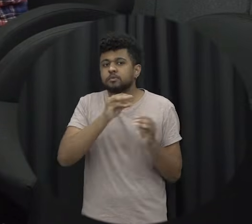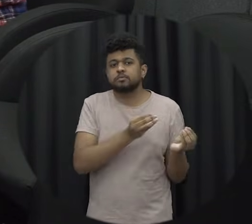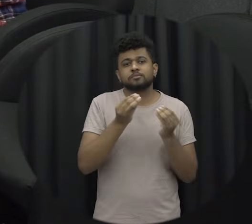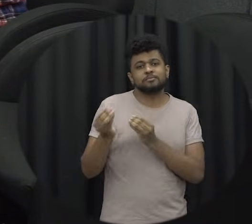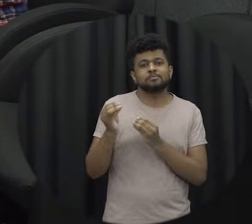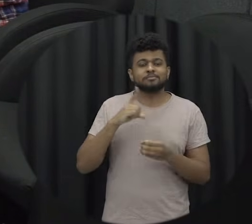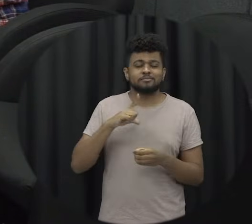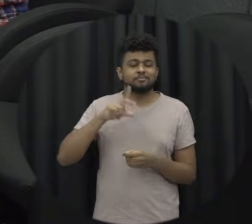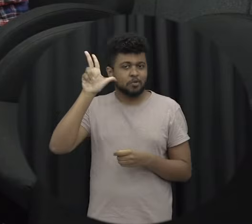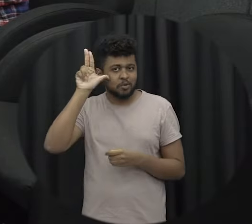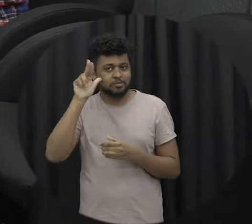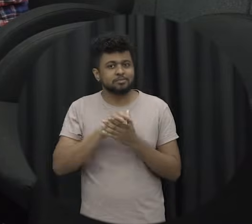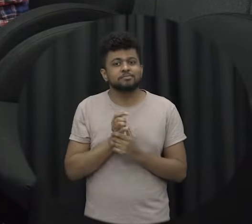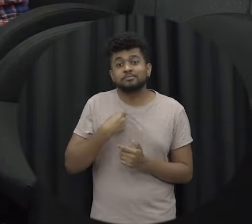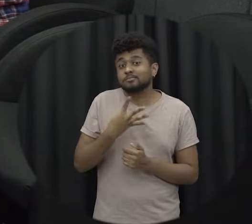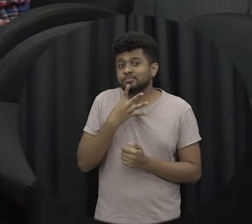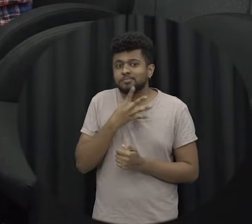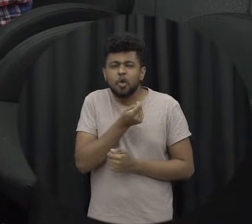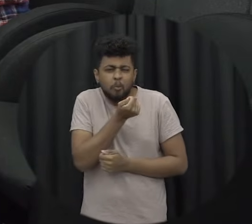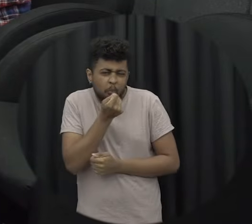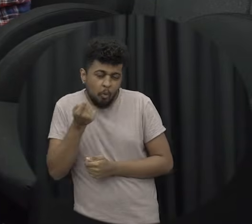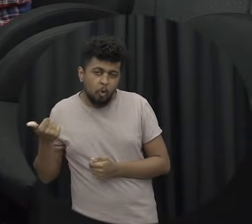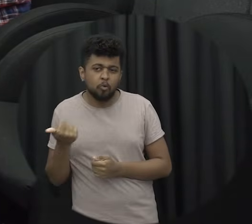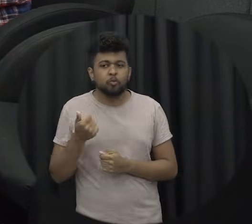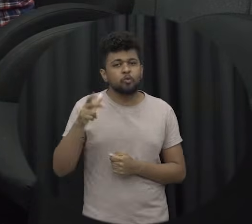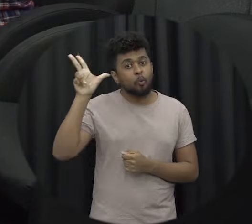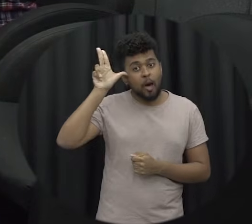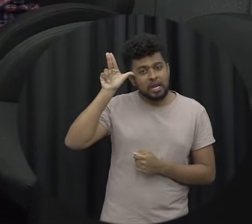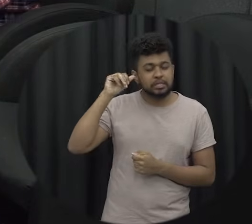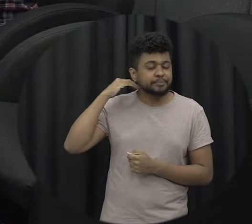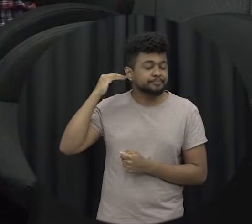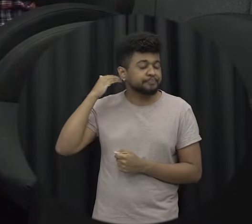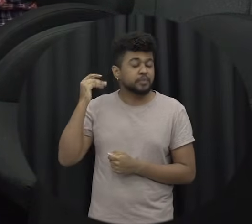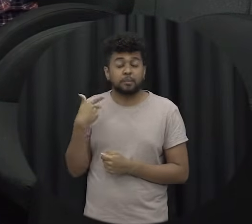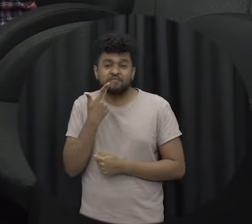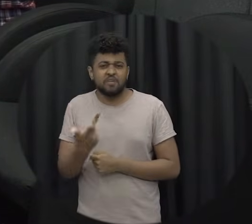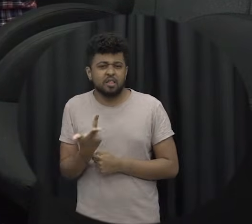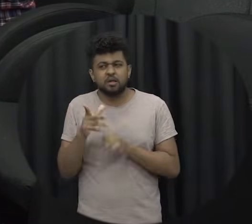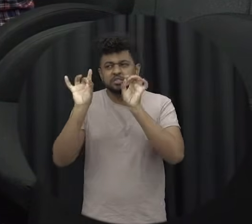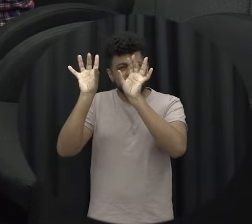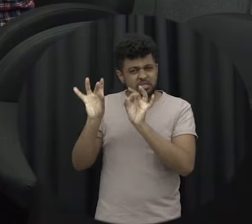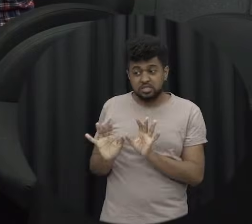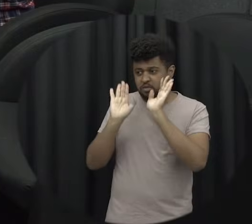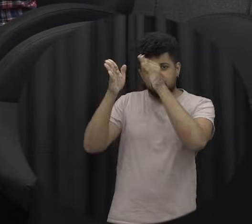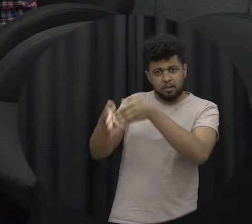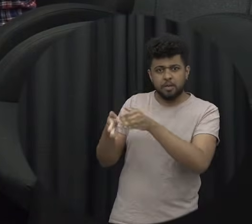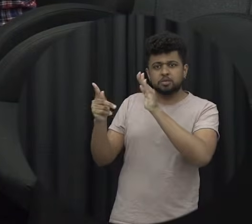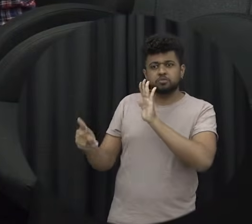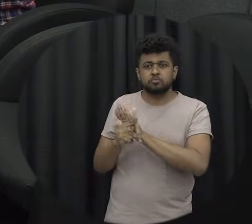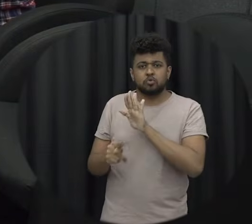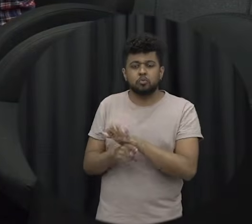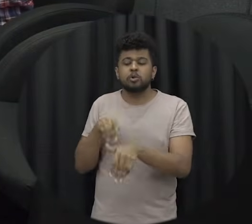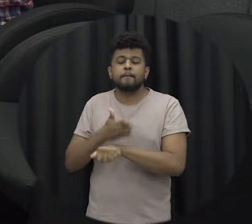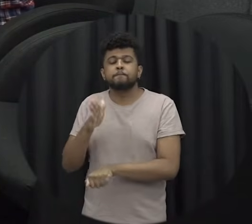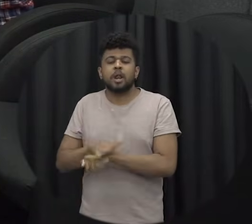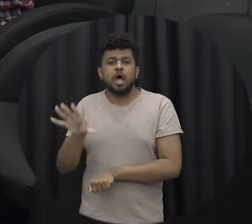pouco dos guaranis, né, para falar especificamente das práticas deles, né, e como que eu